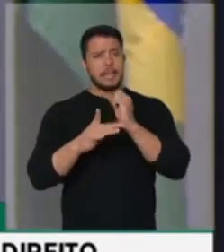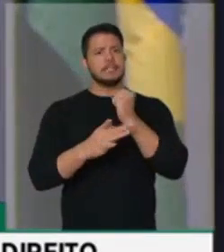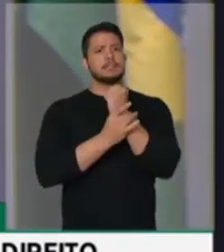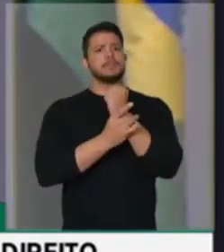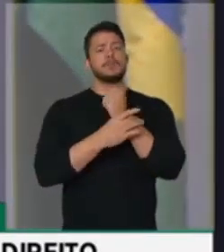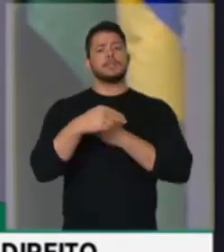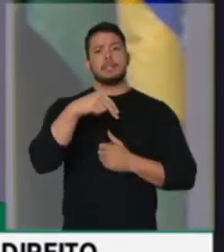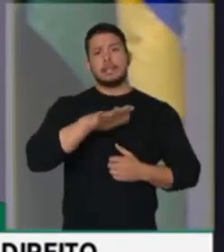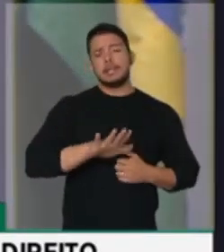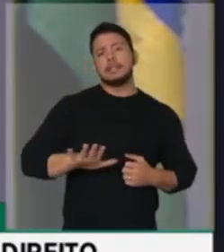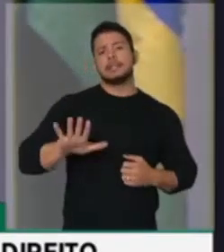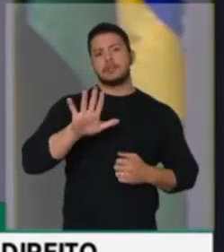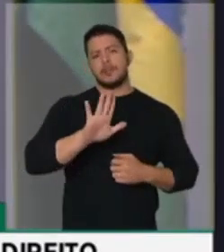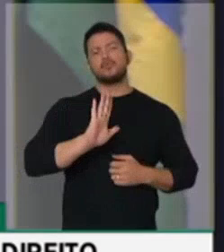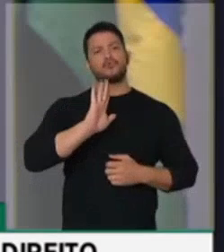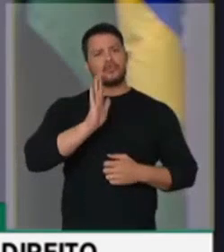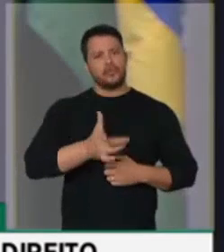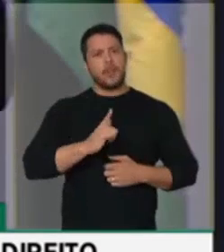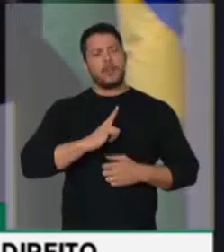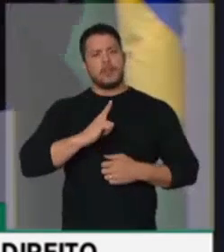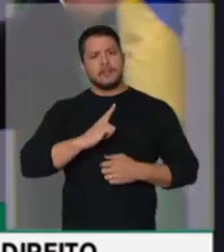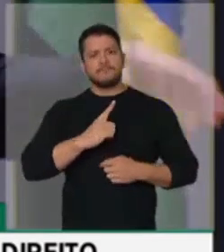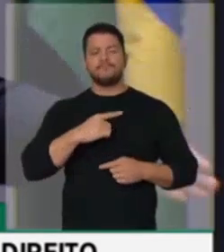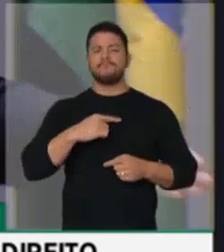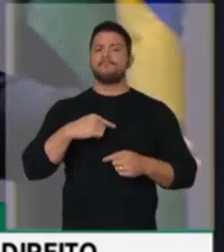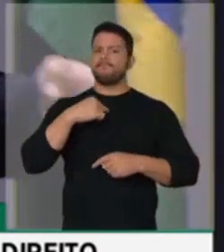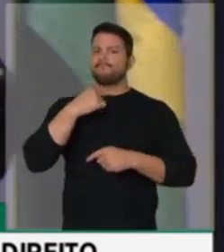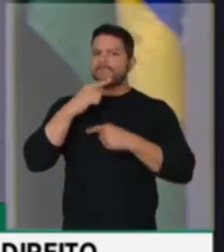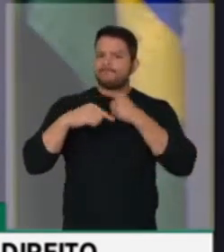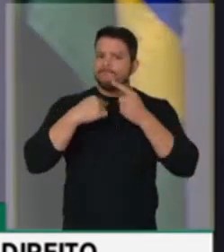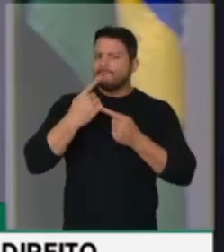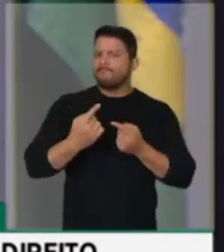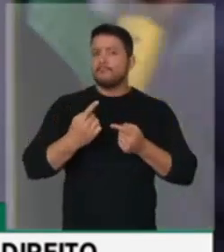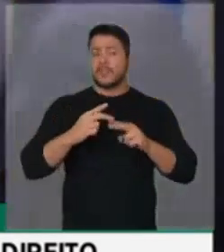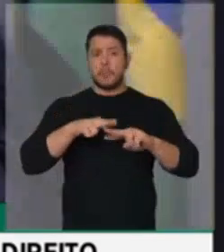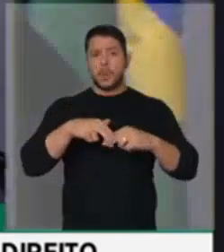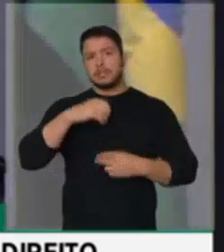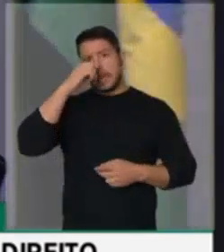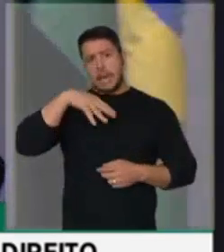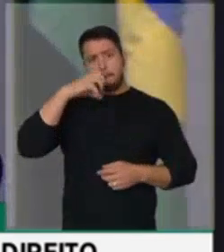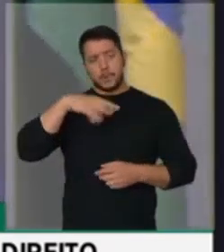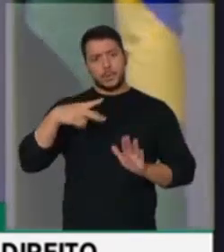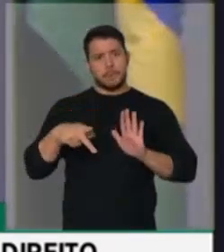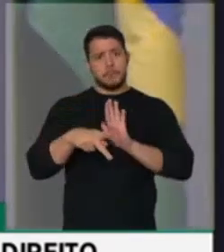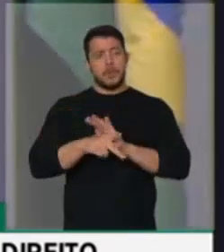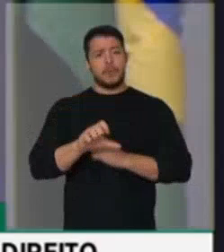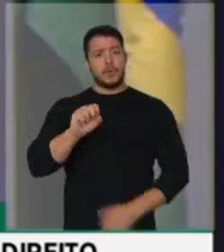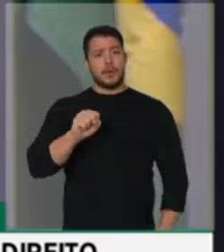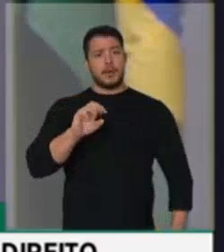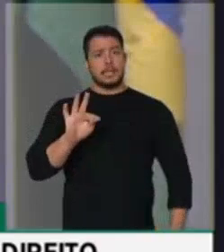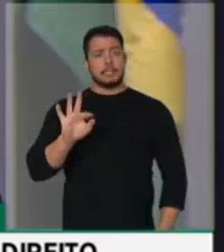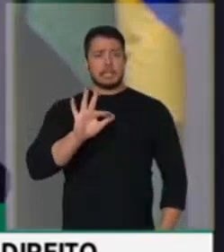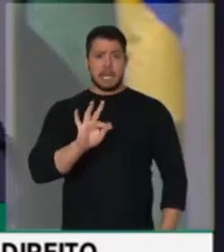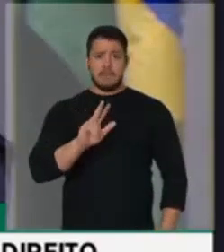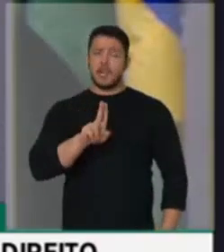recentemente, sobretudo pelos abusos que vêm sendo cometidos pelo Supremo Tribunal Federal ao utilizá-la